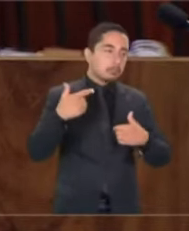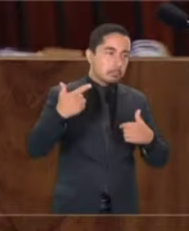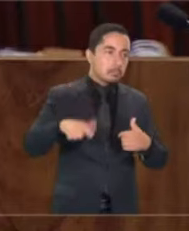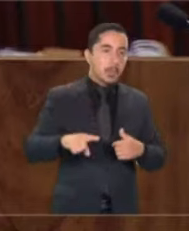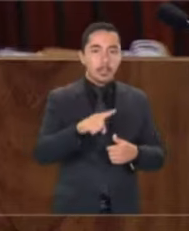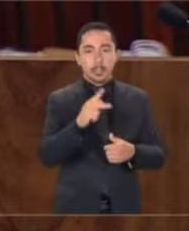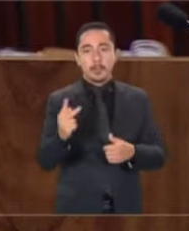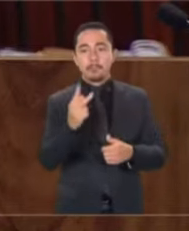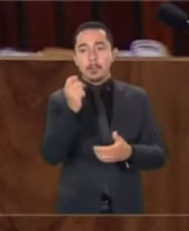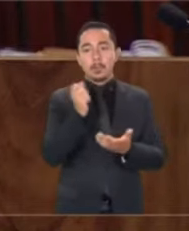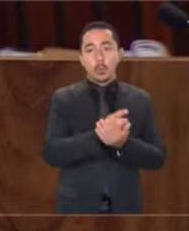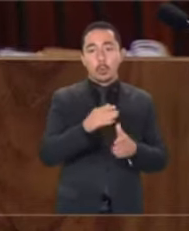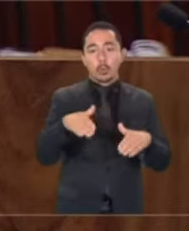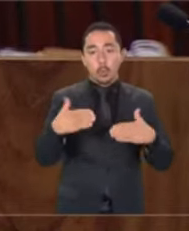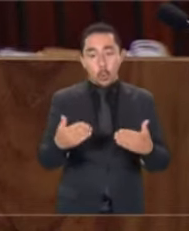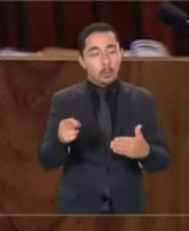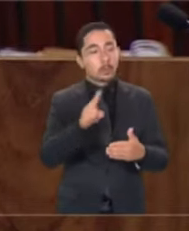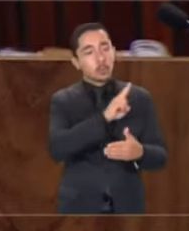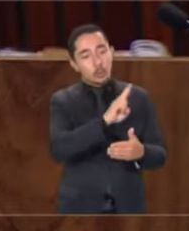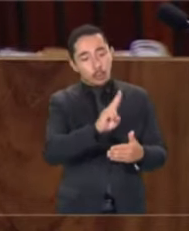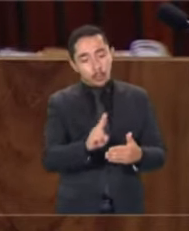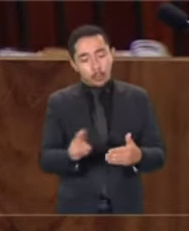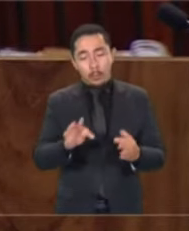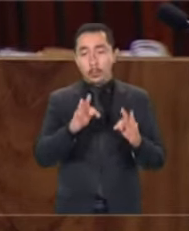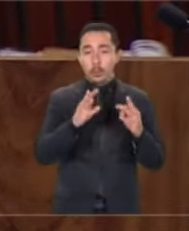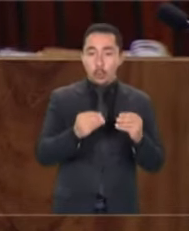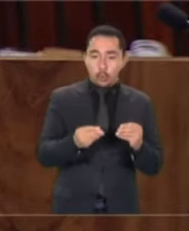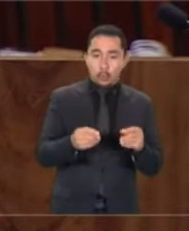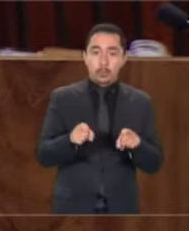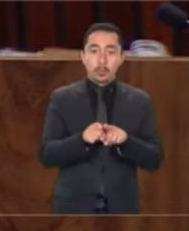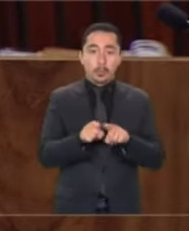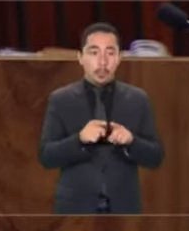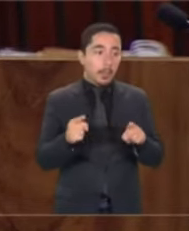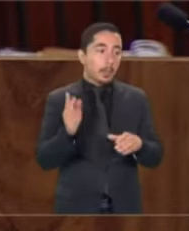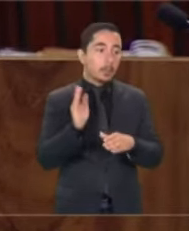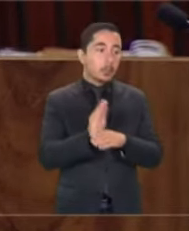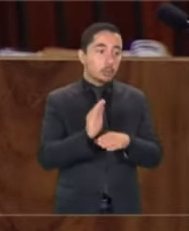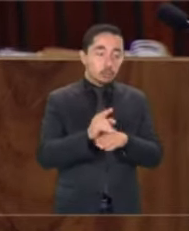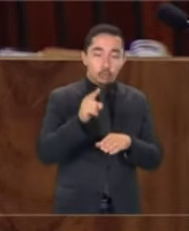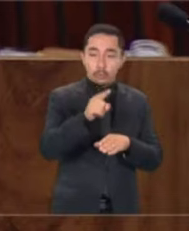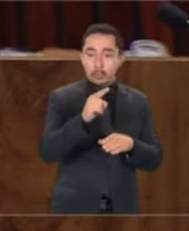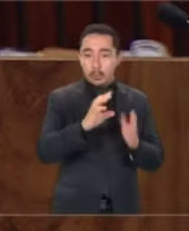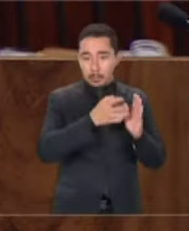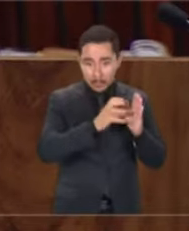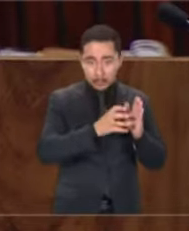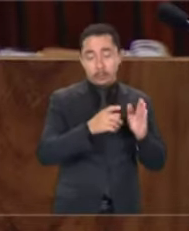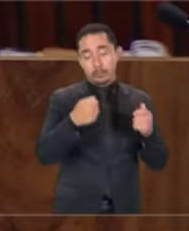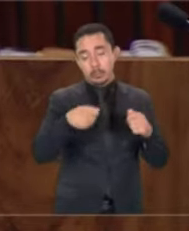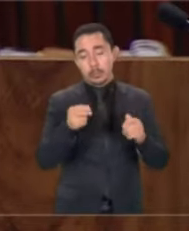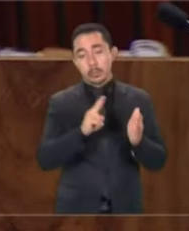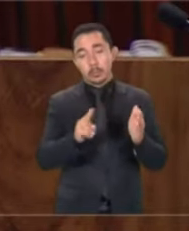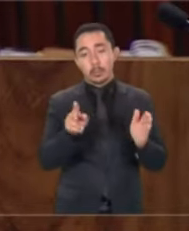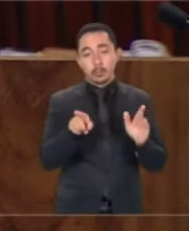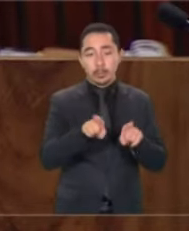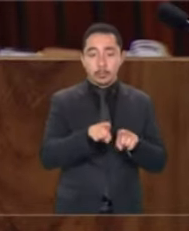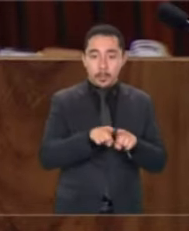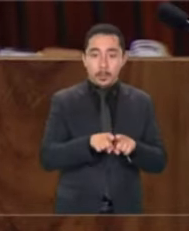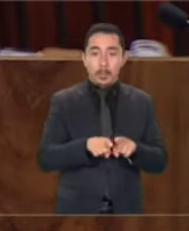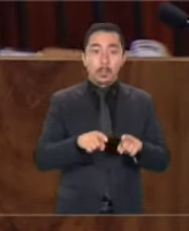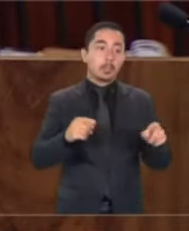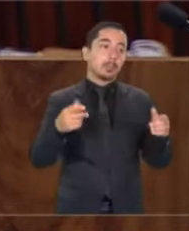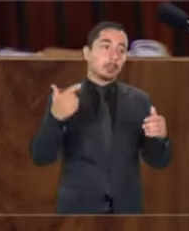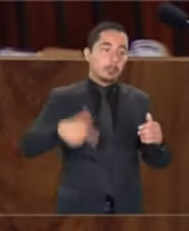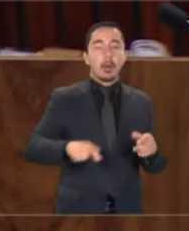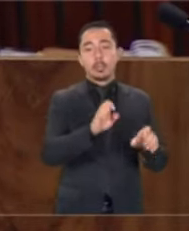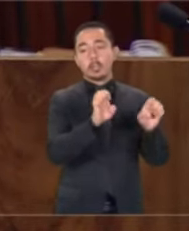nomes dos beneficiários, notórios dirigentes partidários beneficiados e suas respectivas funções dentro da estrutura partidária, além